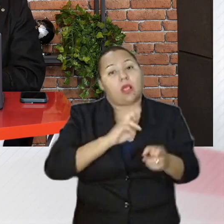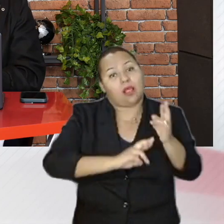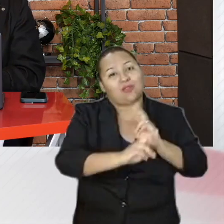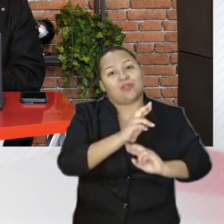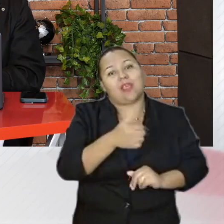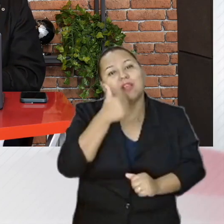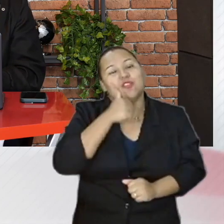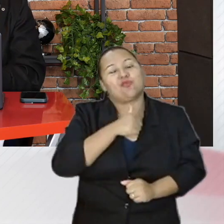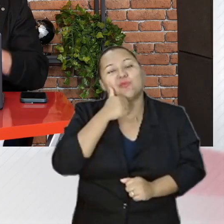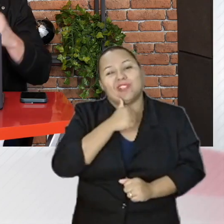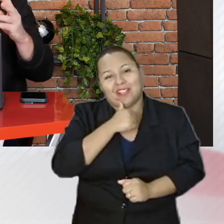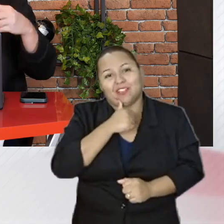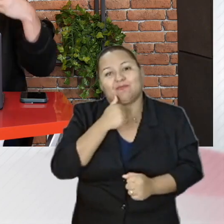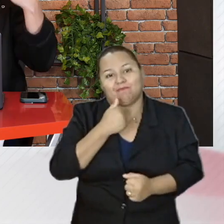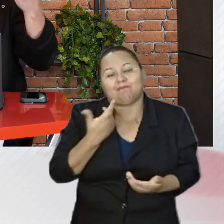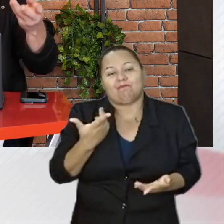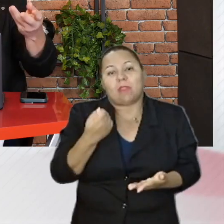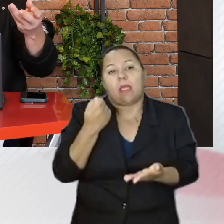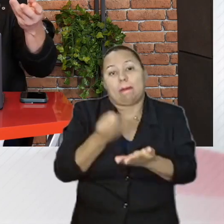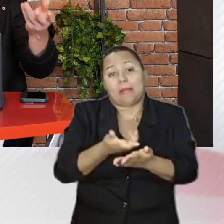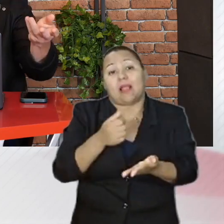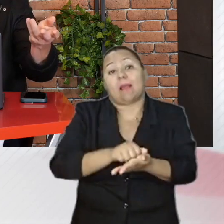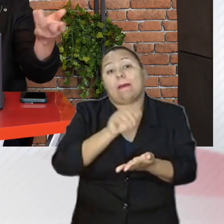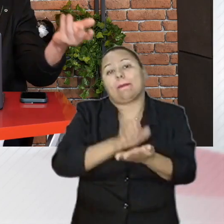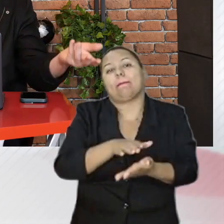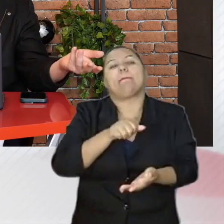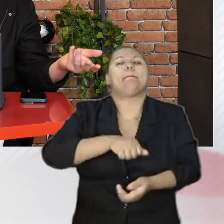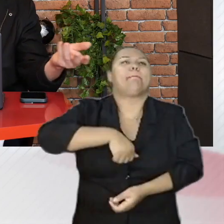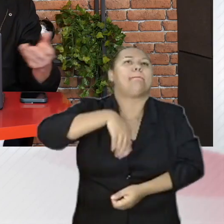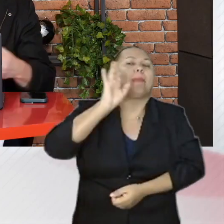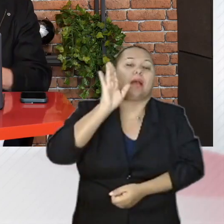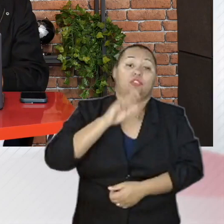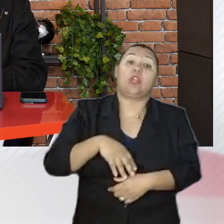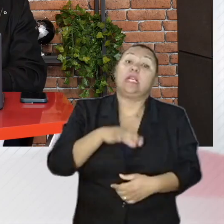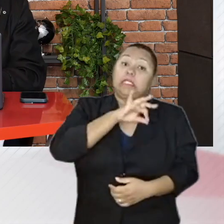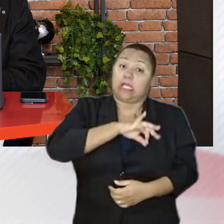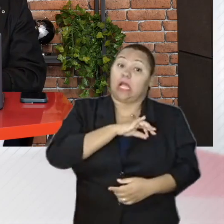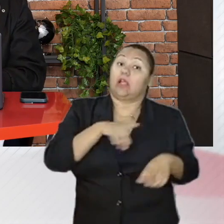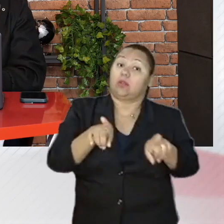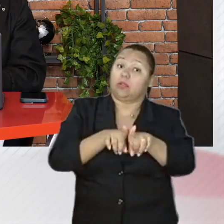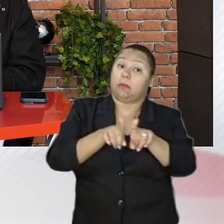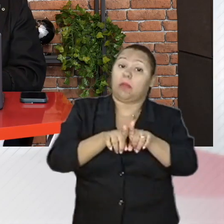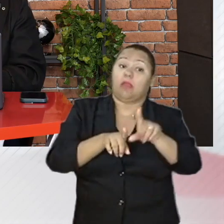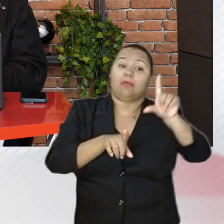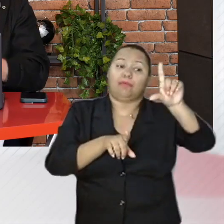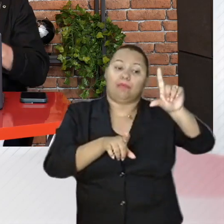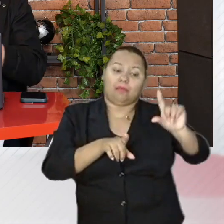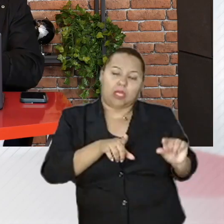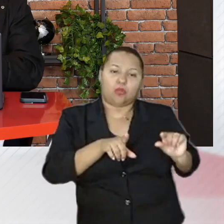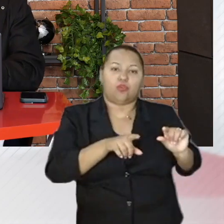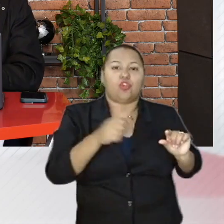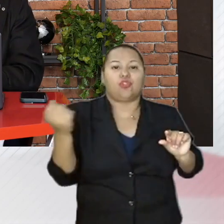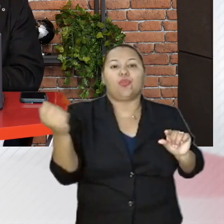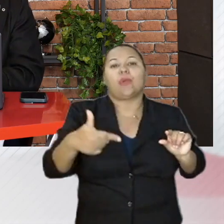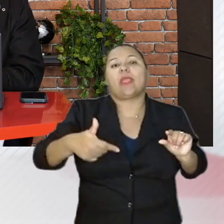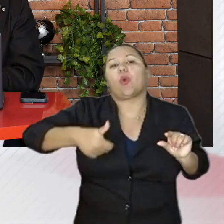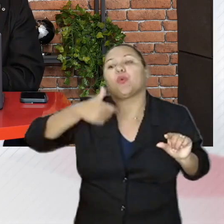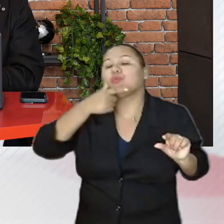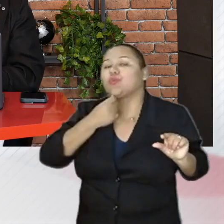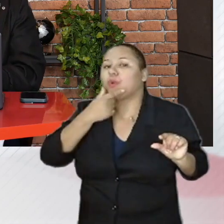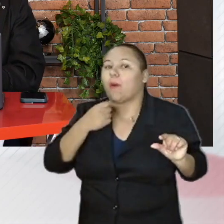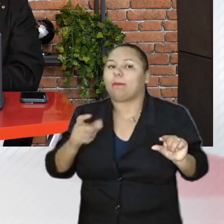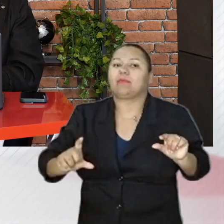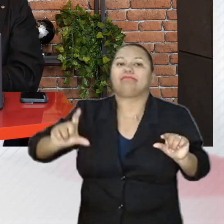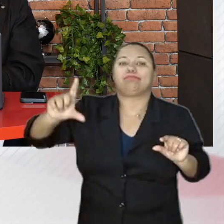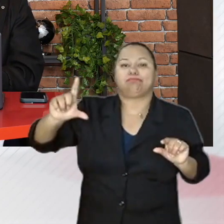mulheres, e sem falar que do ponto de vista de salário também as mulheres ganham menos que os homens, e o nosso governo